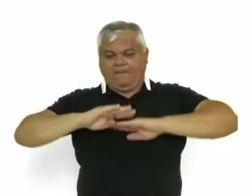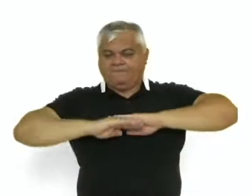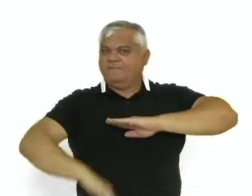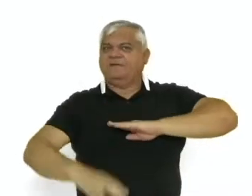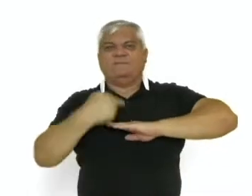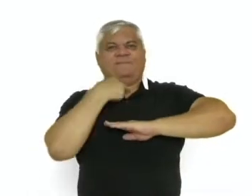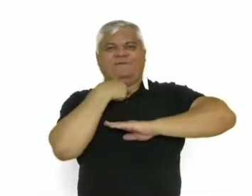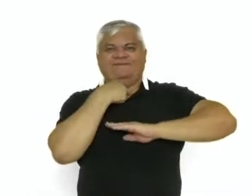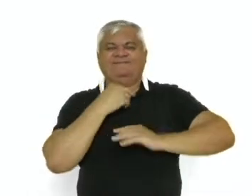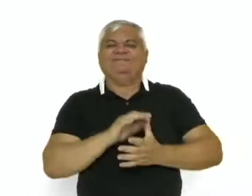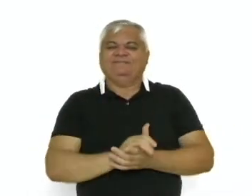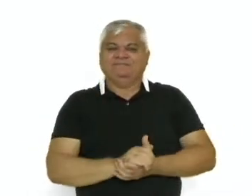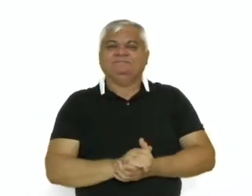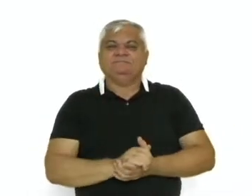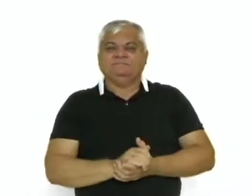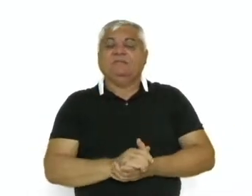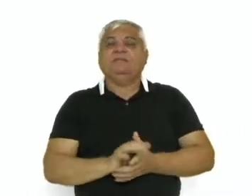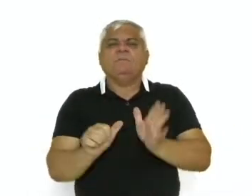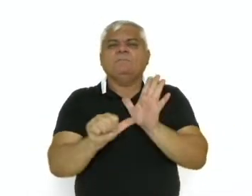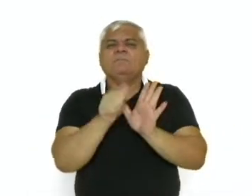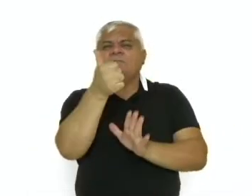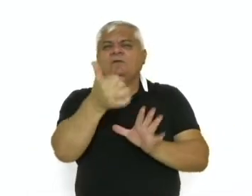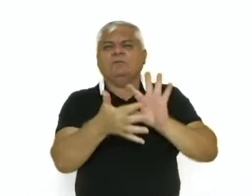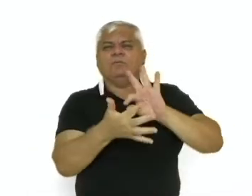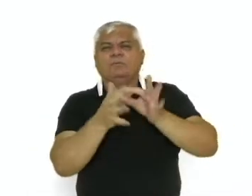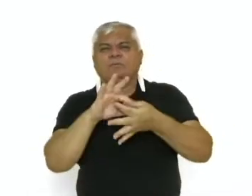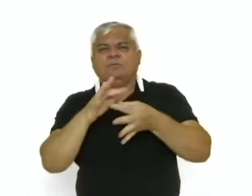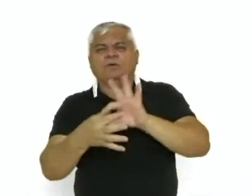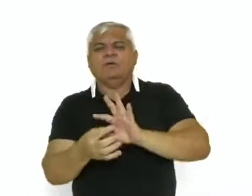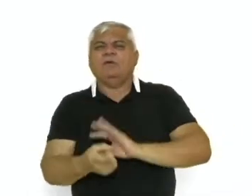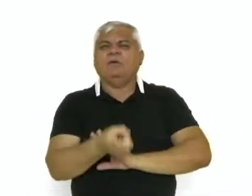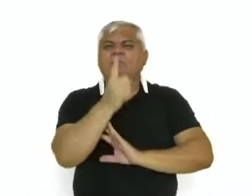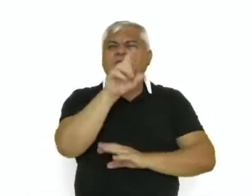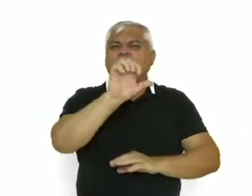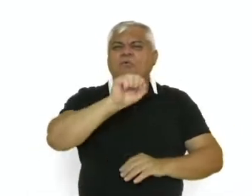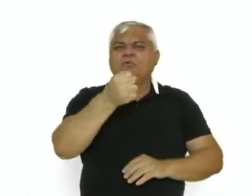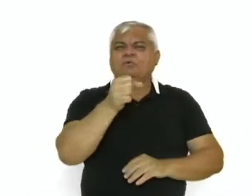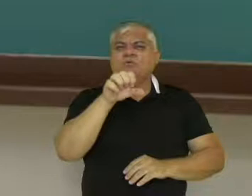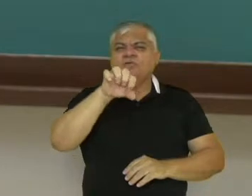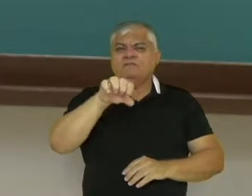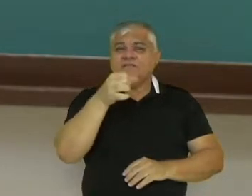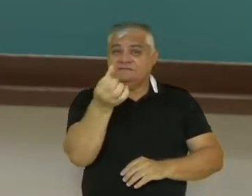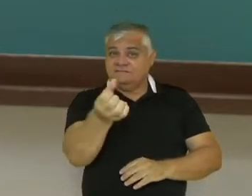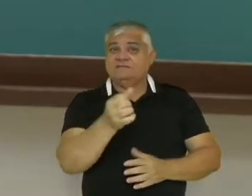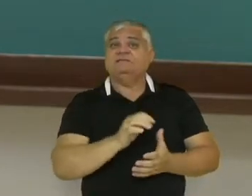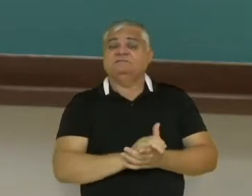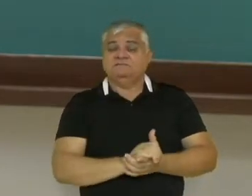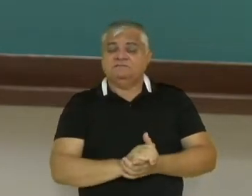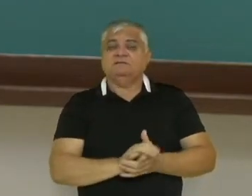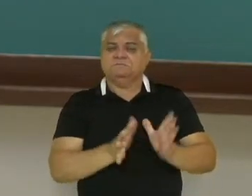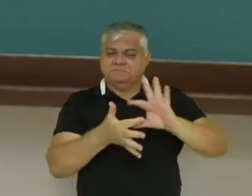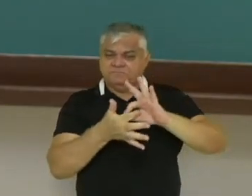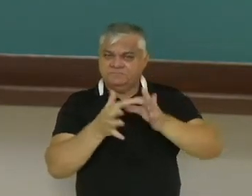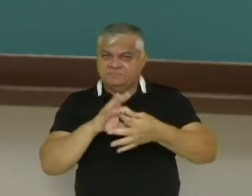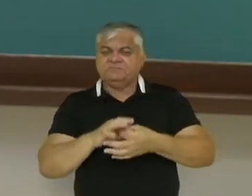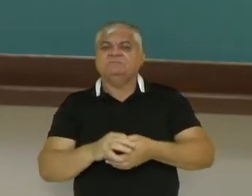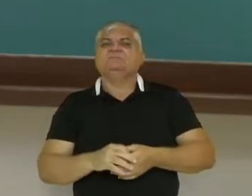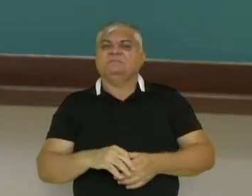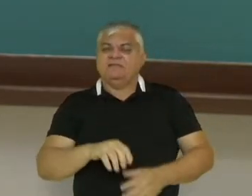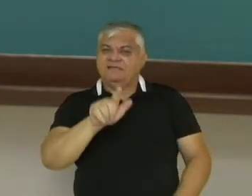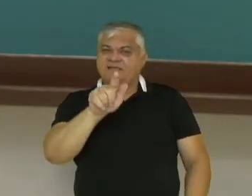Jogos Olímpicos, na Era Moderna, em 1896. Teve lá nos Jogos Olímpicos a